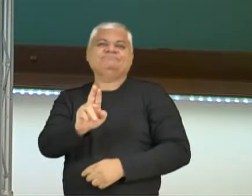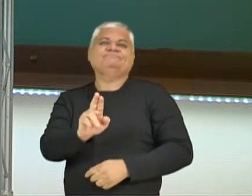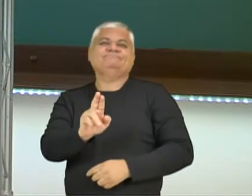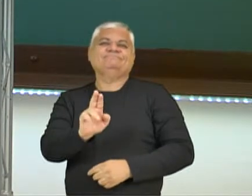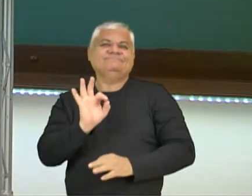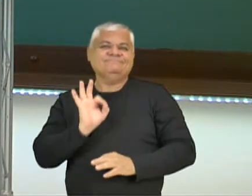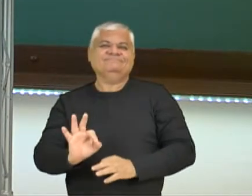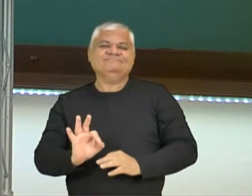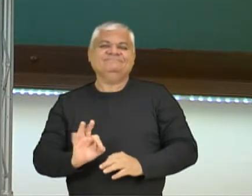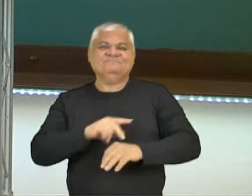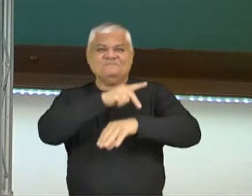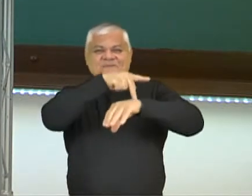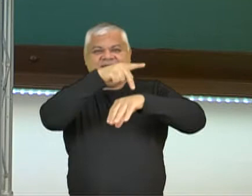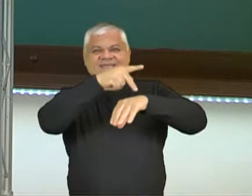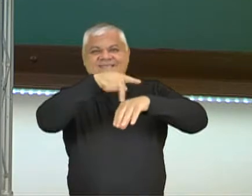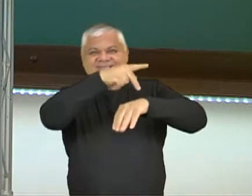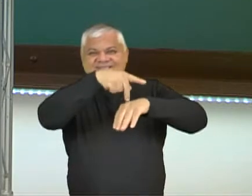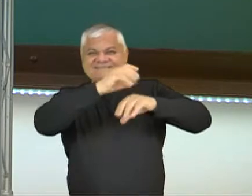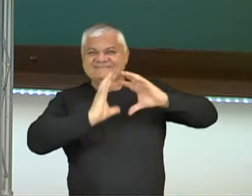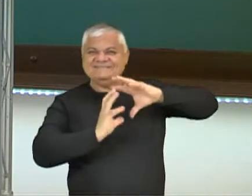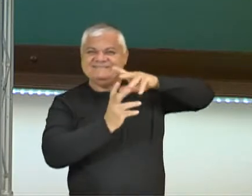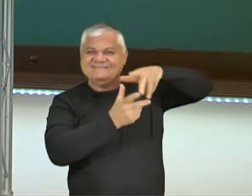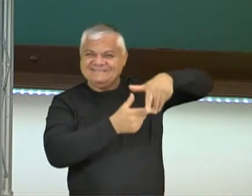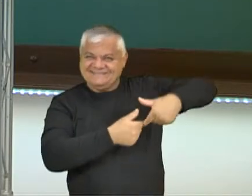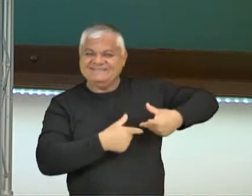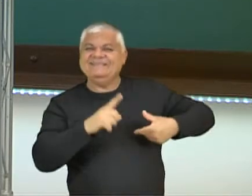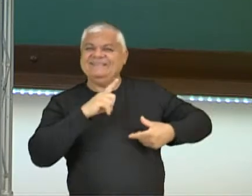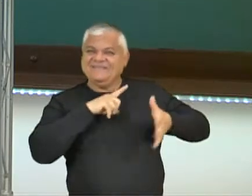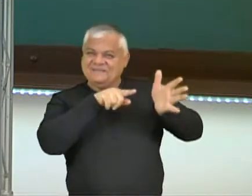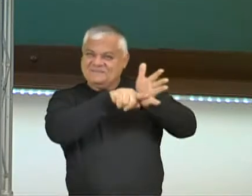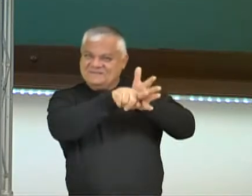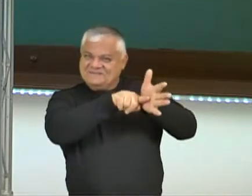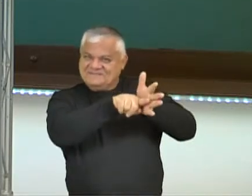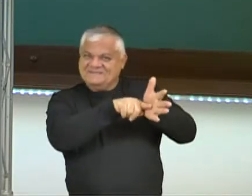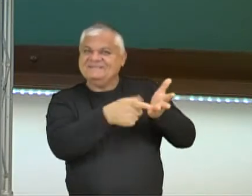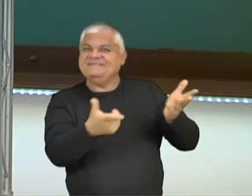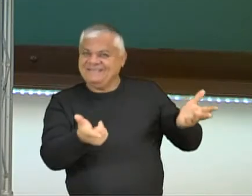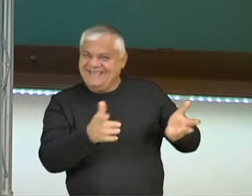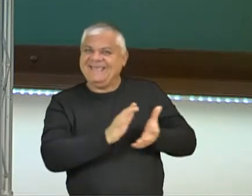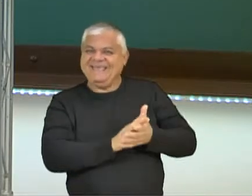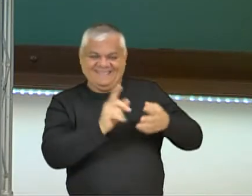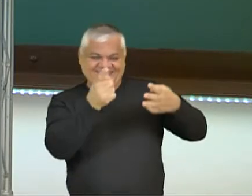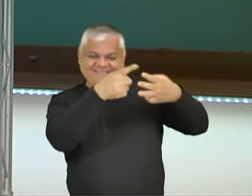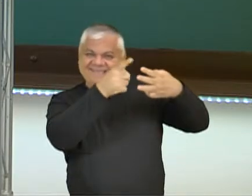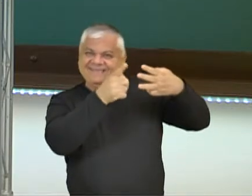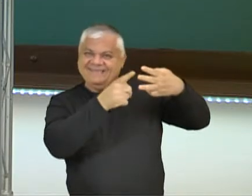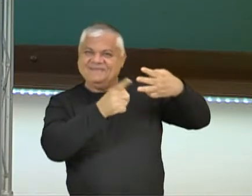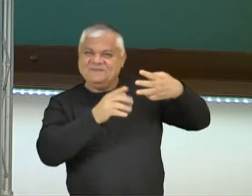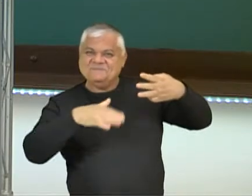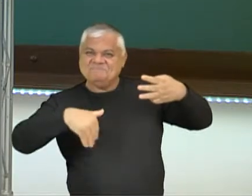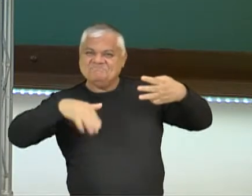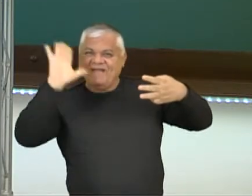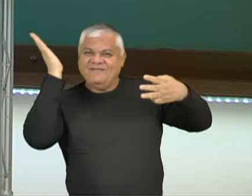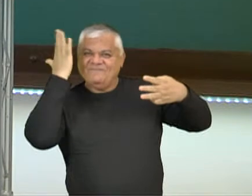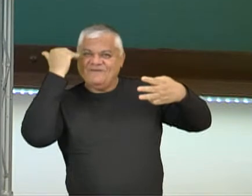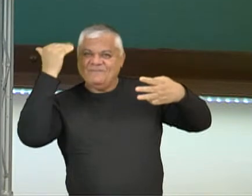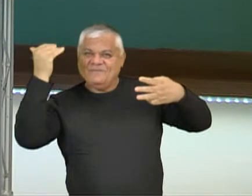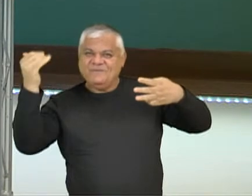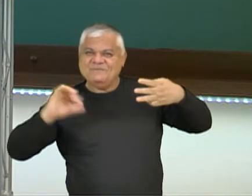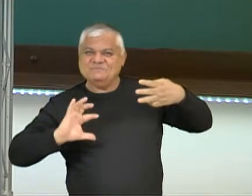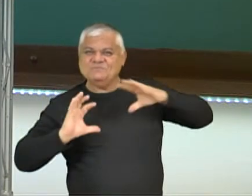quantidade de países que estão envolvidos nesse top 3, nessa lista dos 3 mais populares